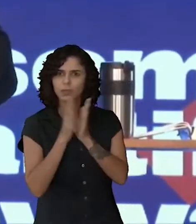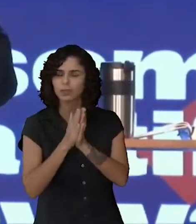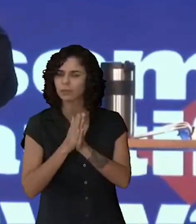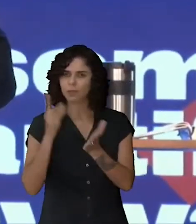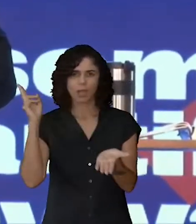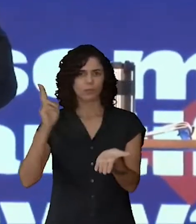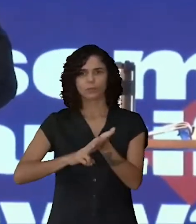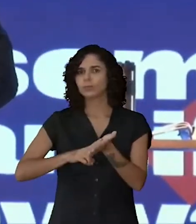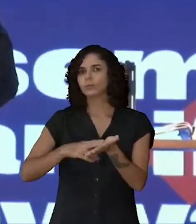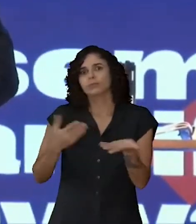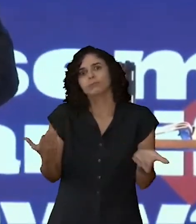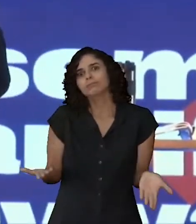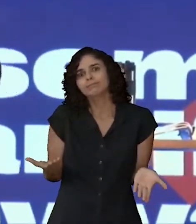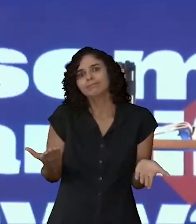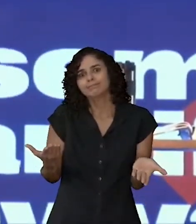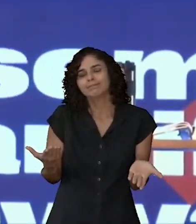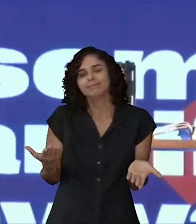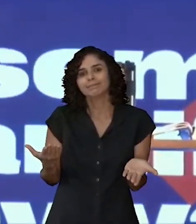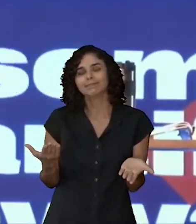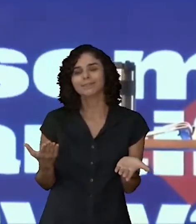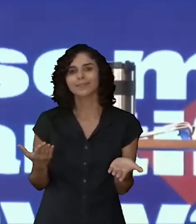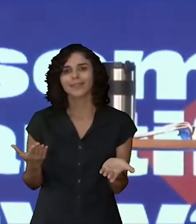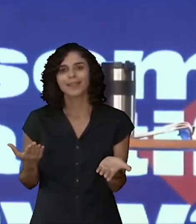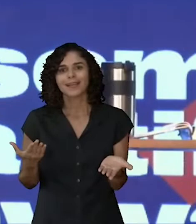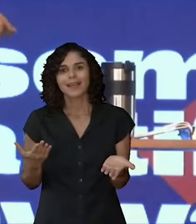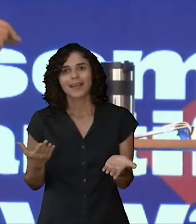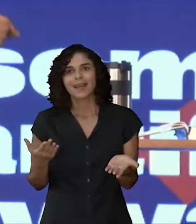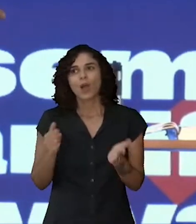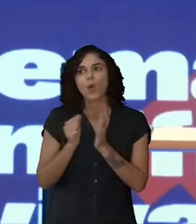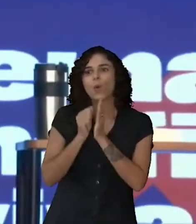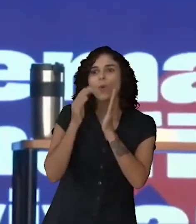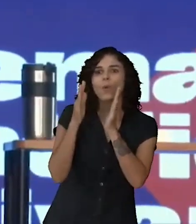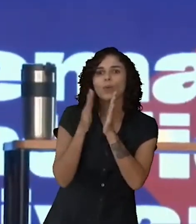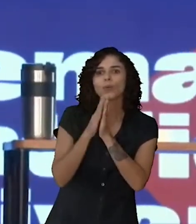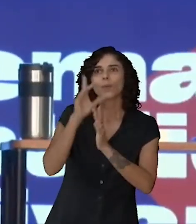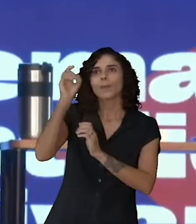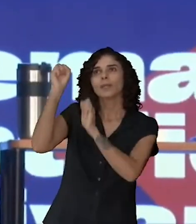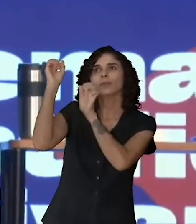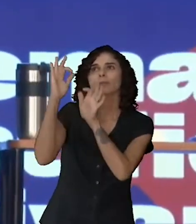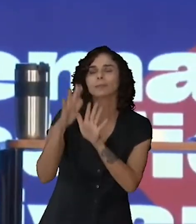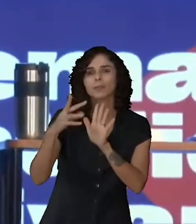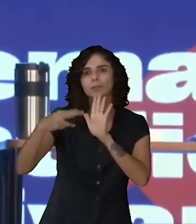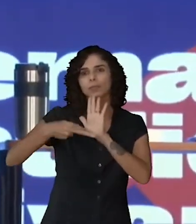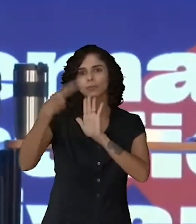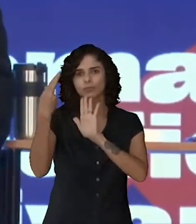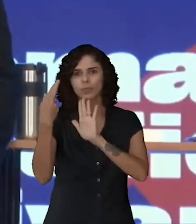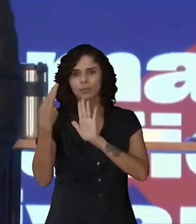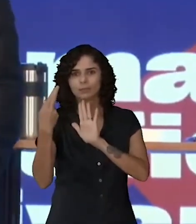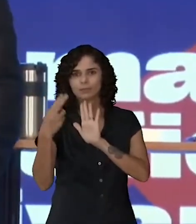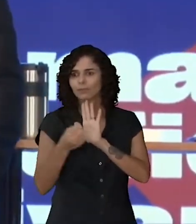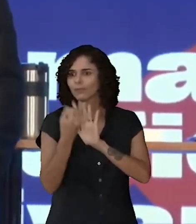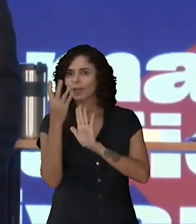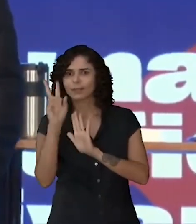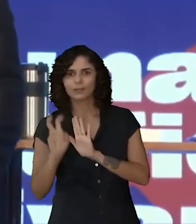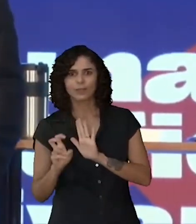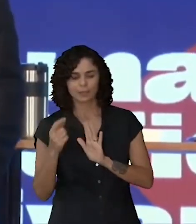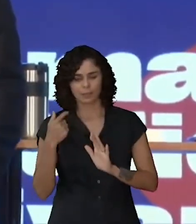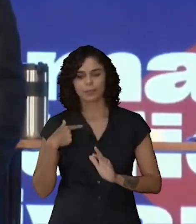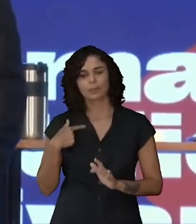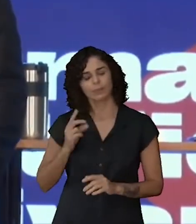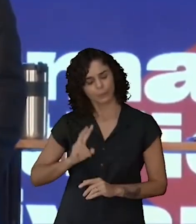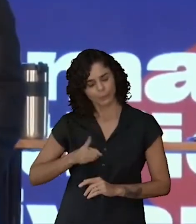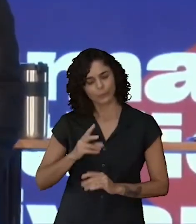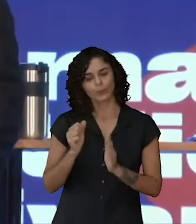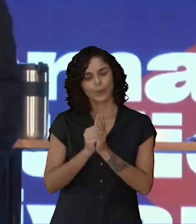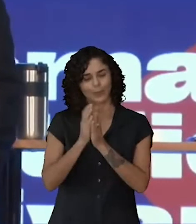médico. Muita gente já orou para Deus abençoar a cirurgia, não é? E quer saber? Eu vou continuar orando, tá? Só